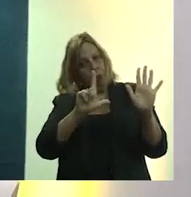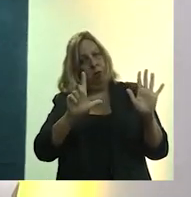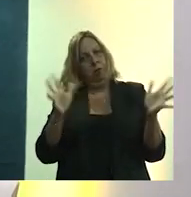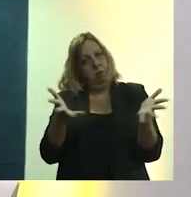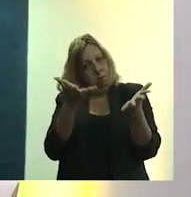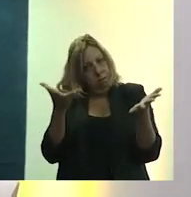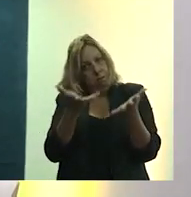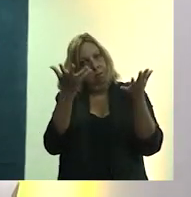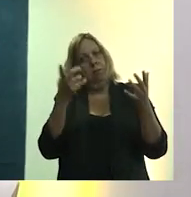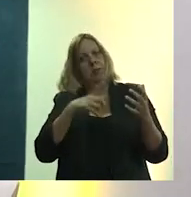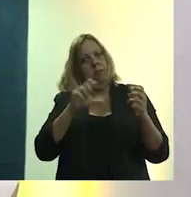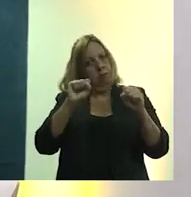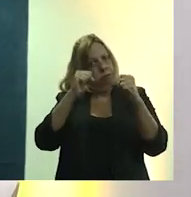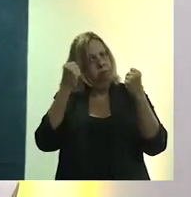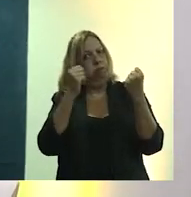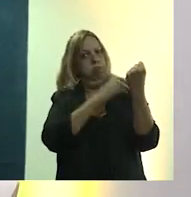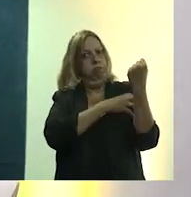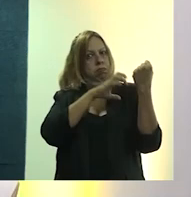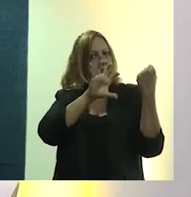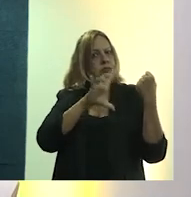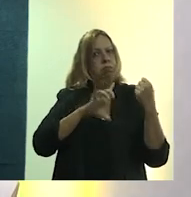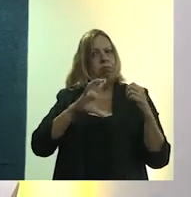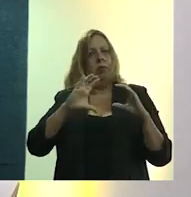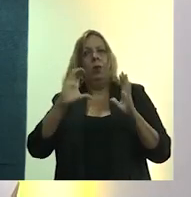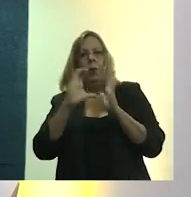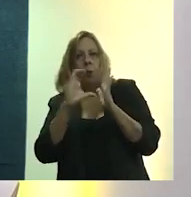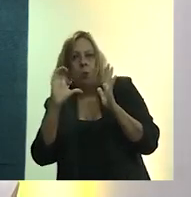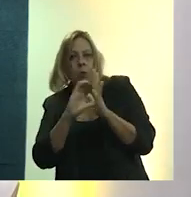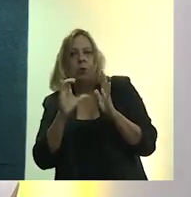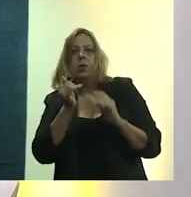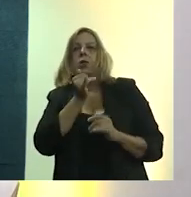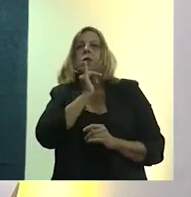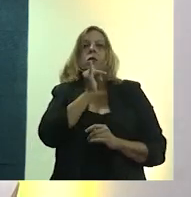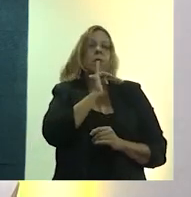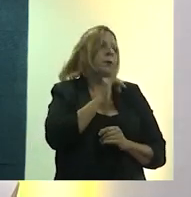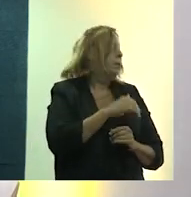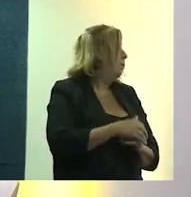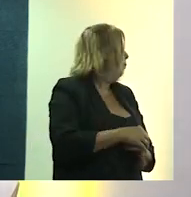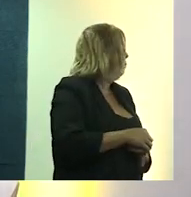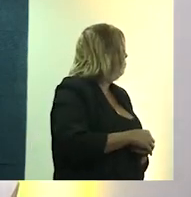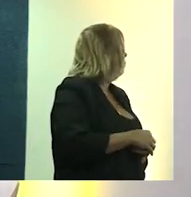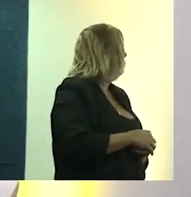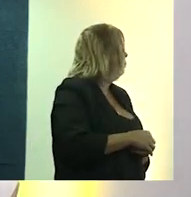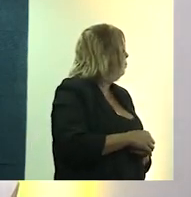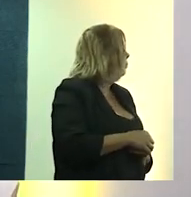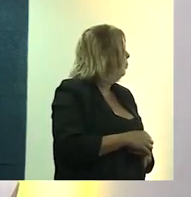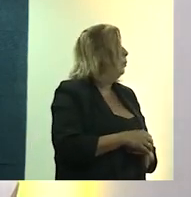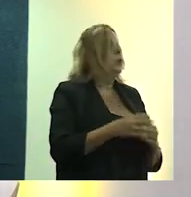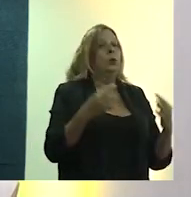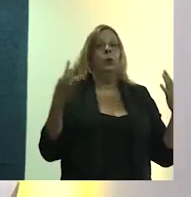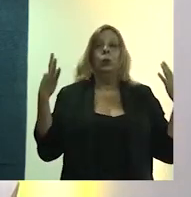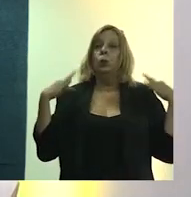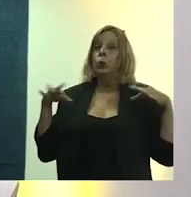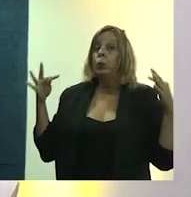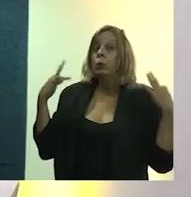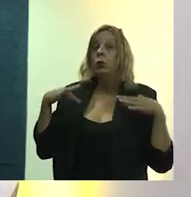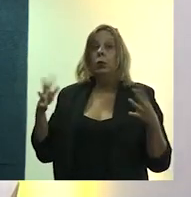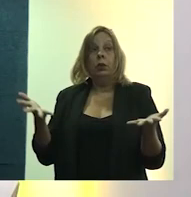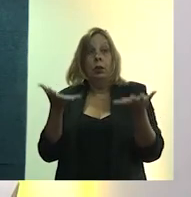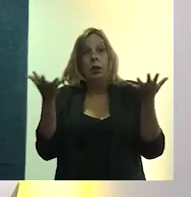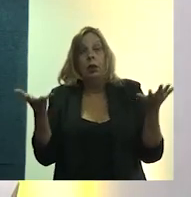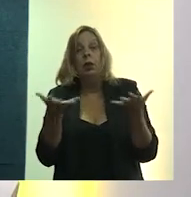promover ou fortalecimento comunitário com a chegada dessas ações como por exemplo aqui ponto de cultura turismo de